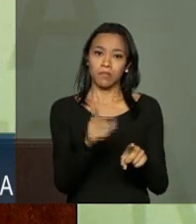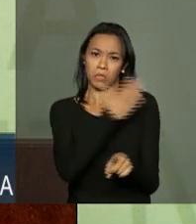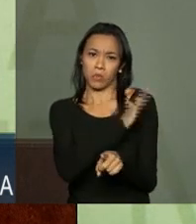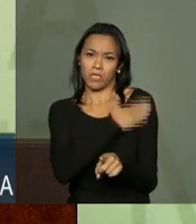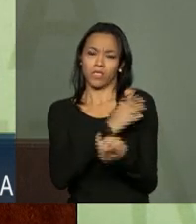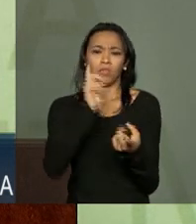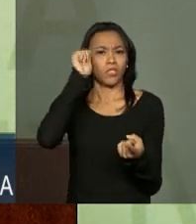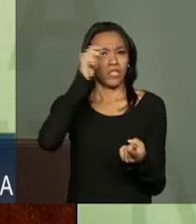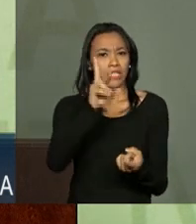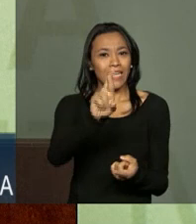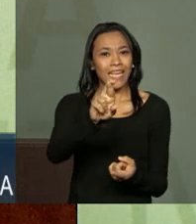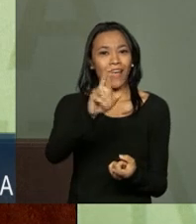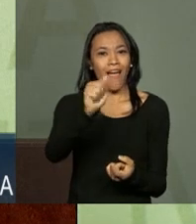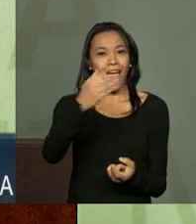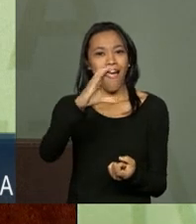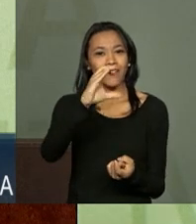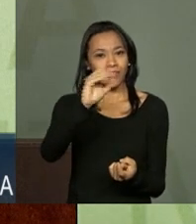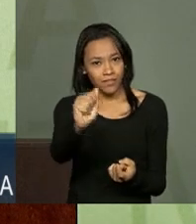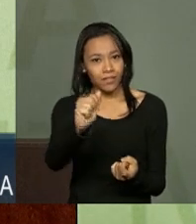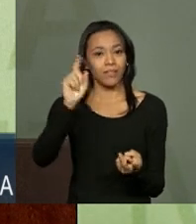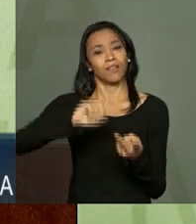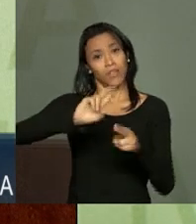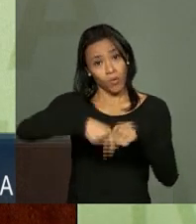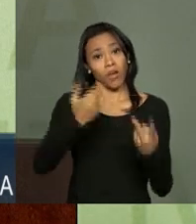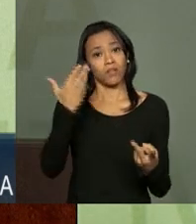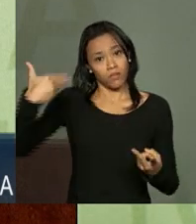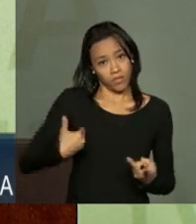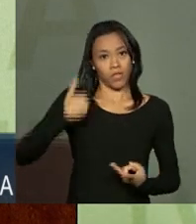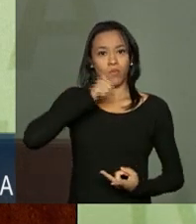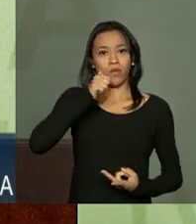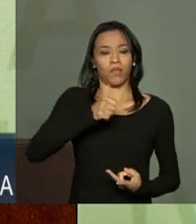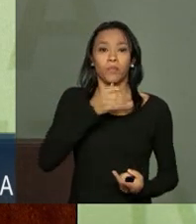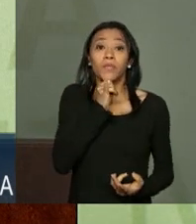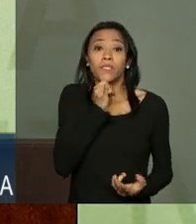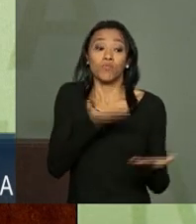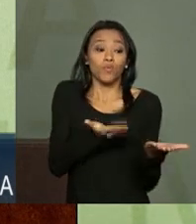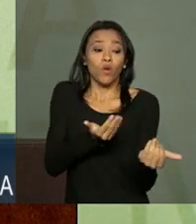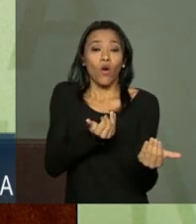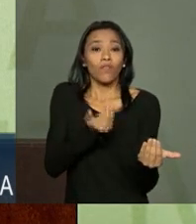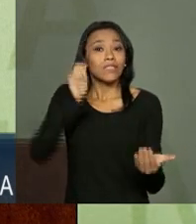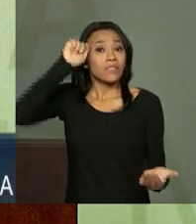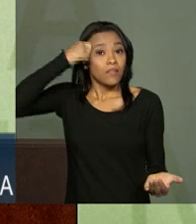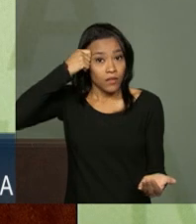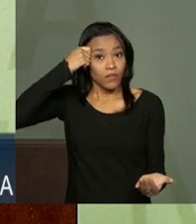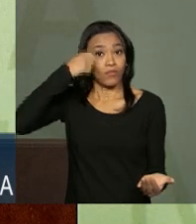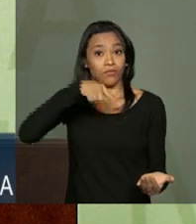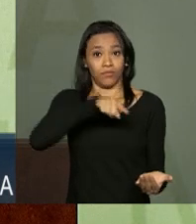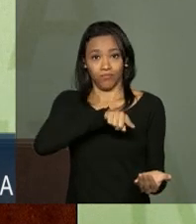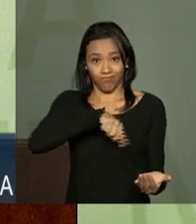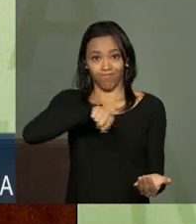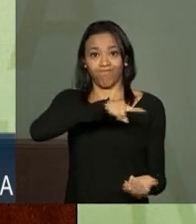de raça e por serem mulheres. É o caso dos jovens negros submetidos a um grau muito